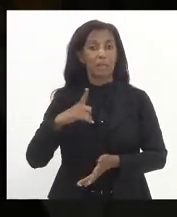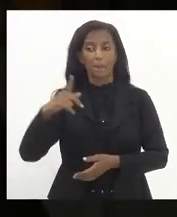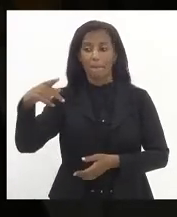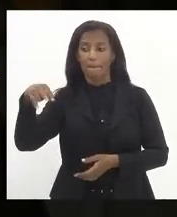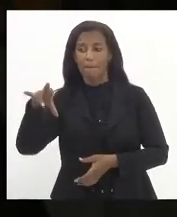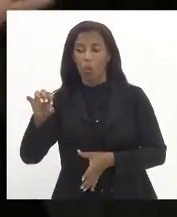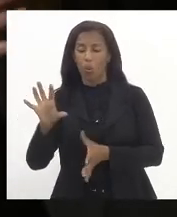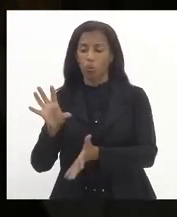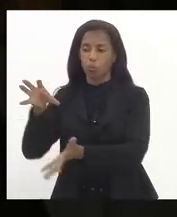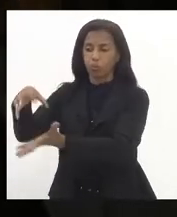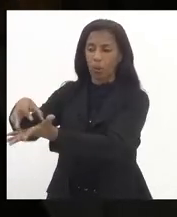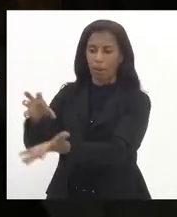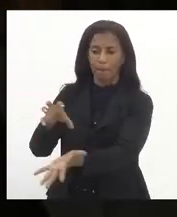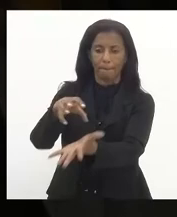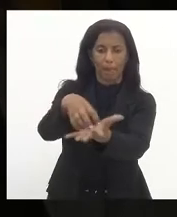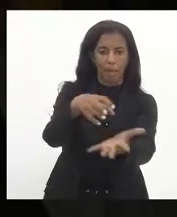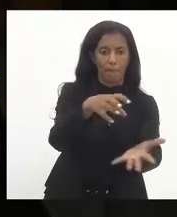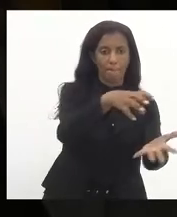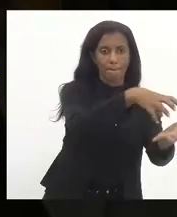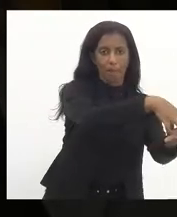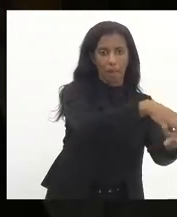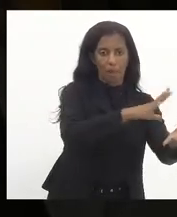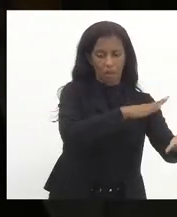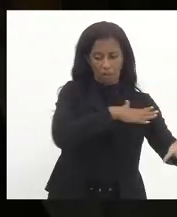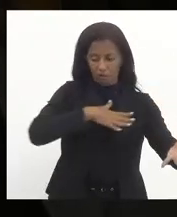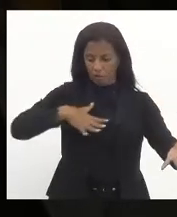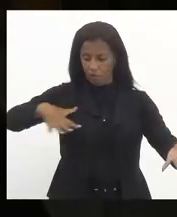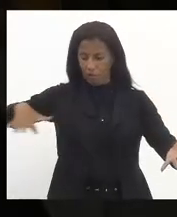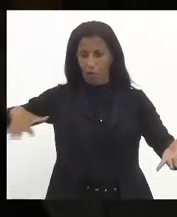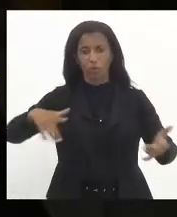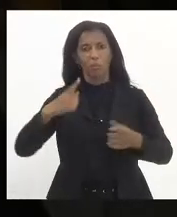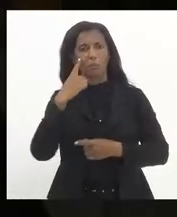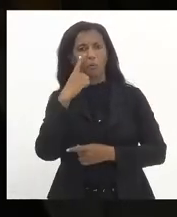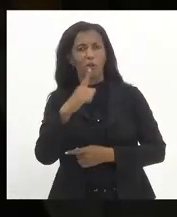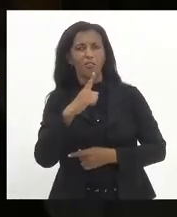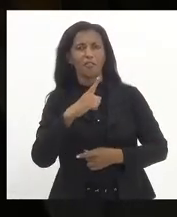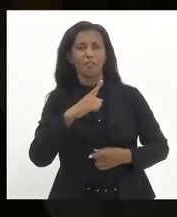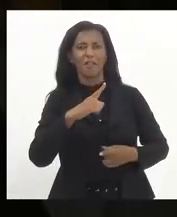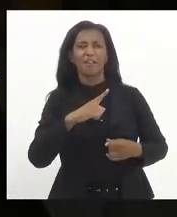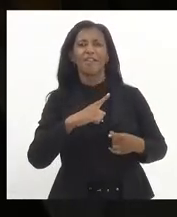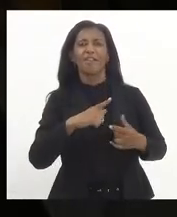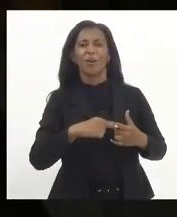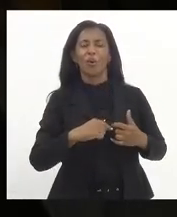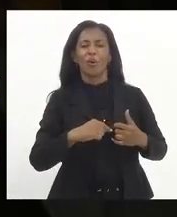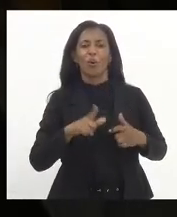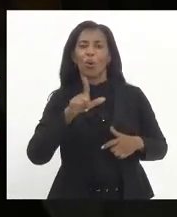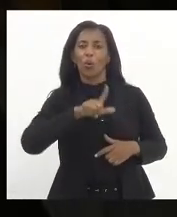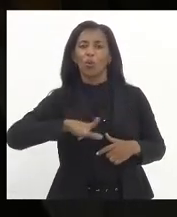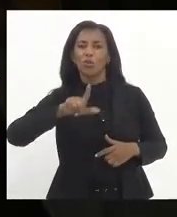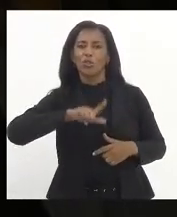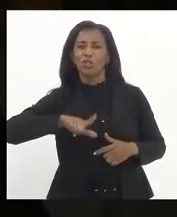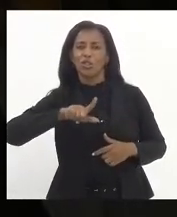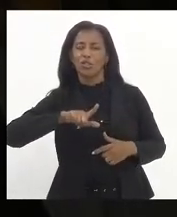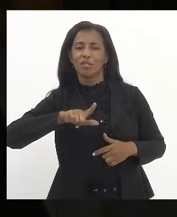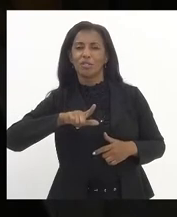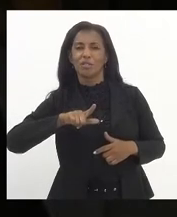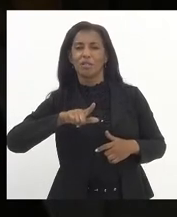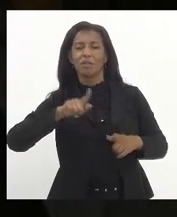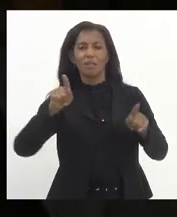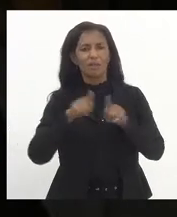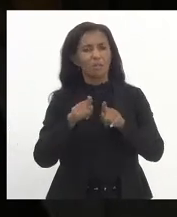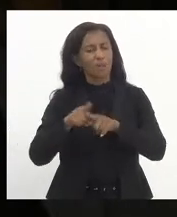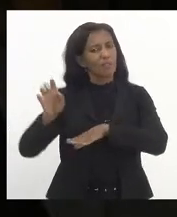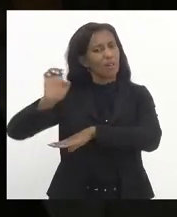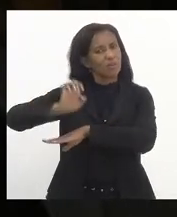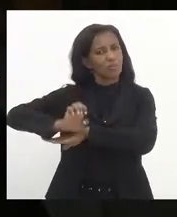Enfim, vários portos que podem redefinir a logística, escoamento da produção no estado.